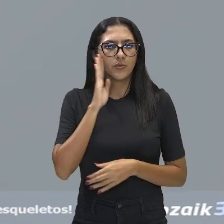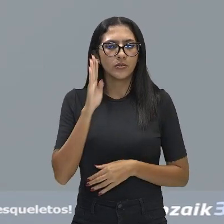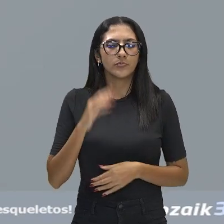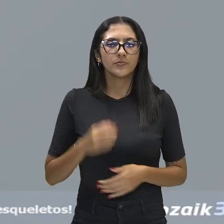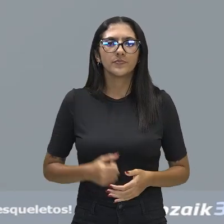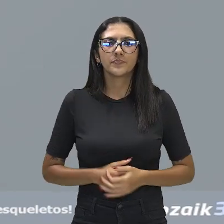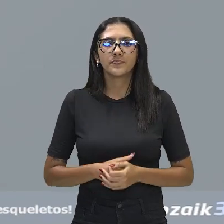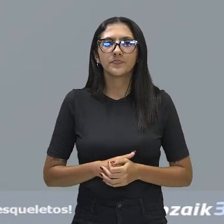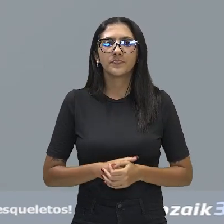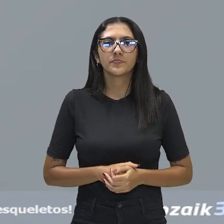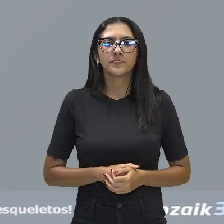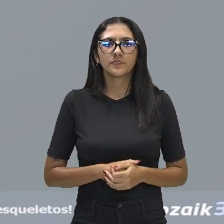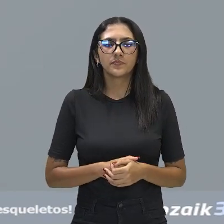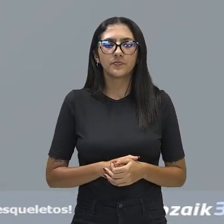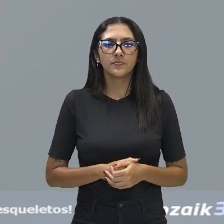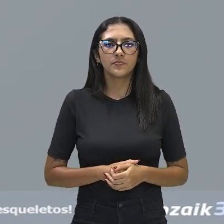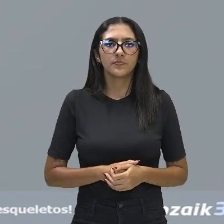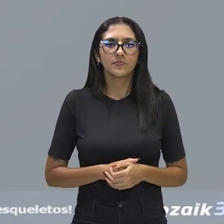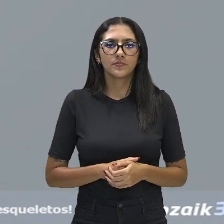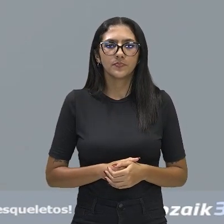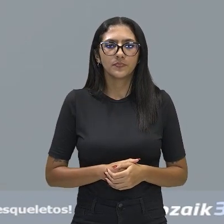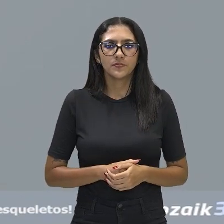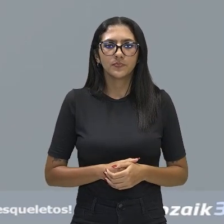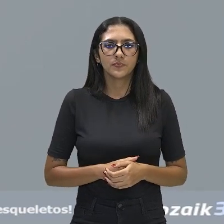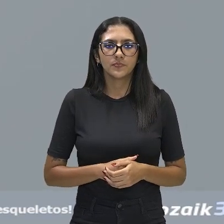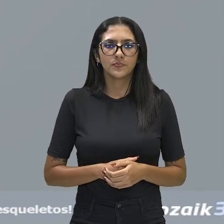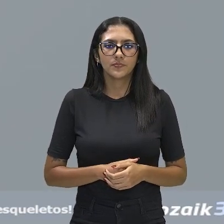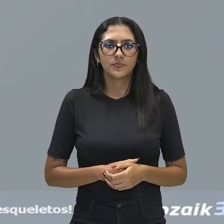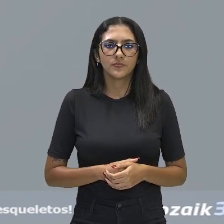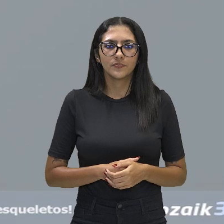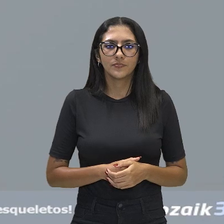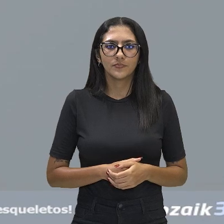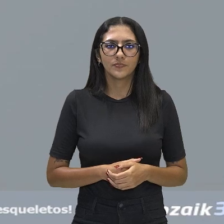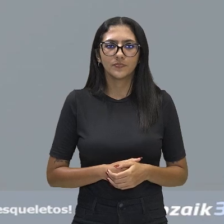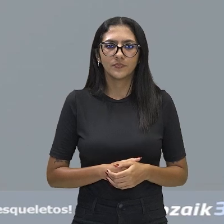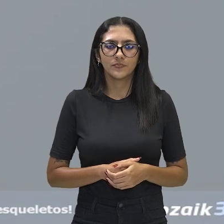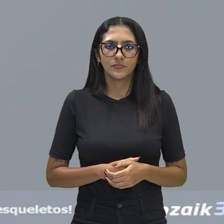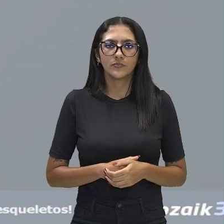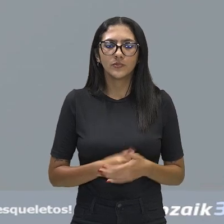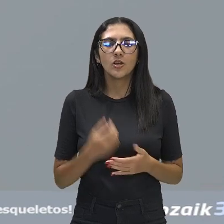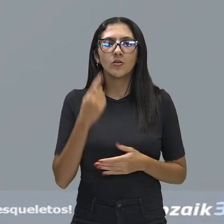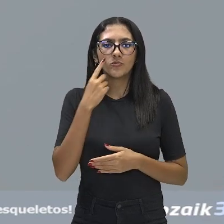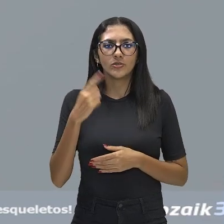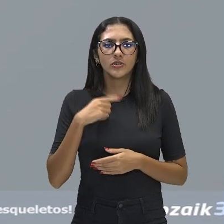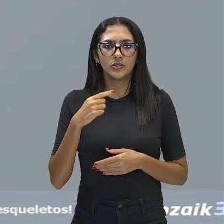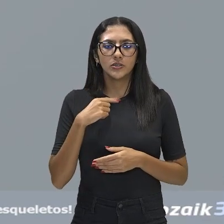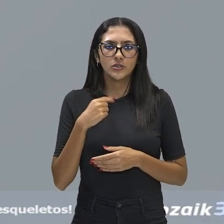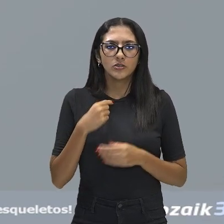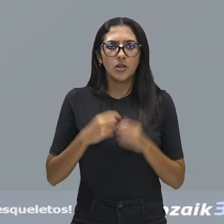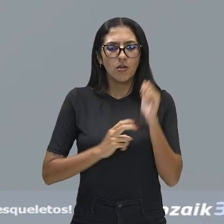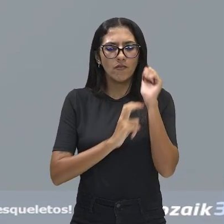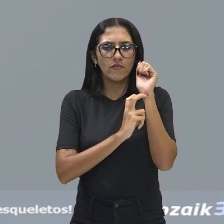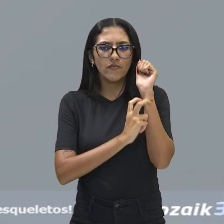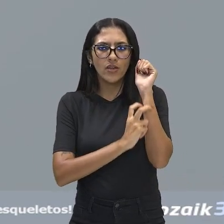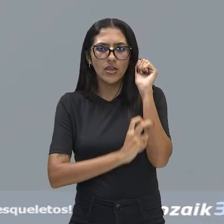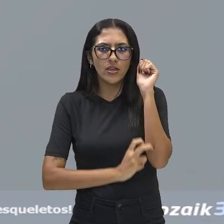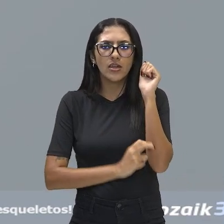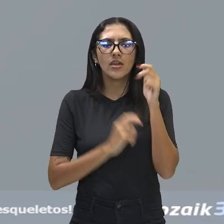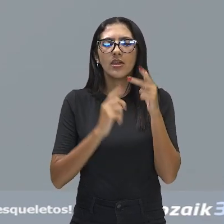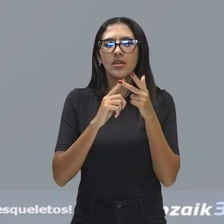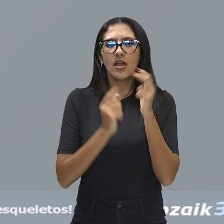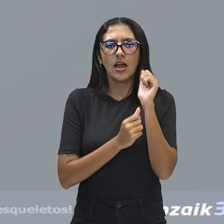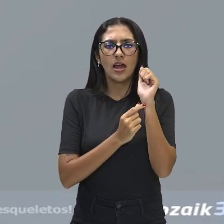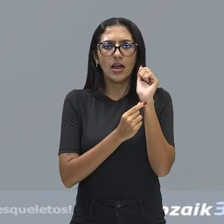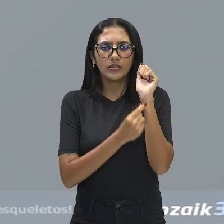certo? Então, aqui, ó, nós conseguimos visualizar a ramificação das nossas veias,